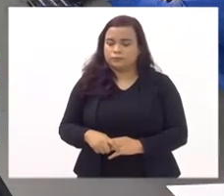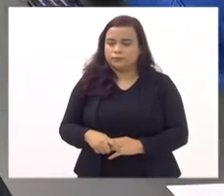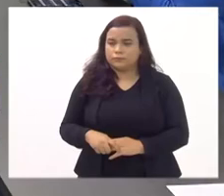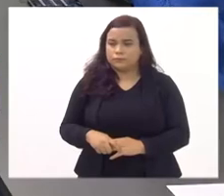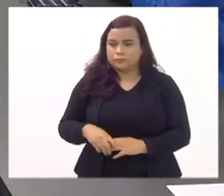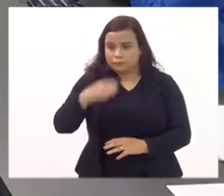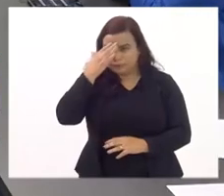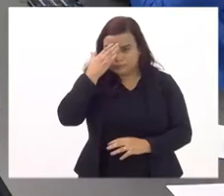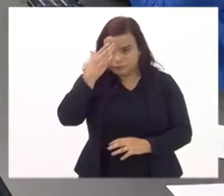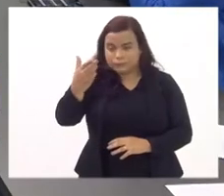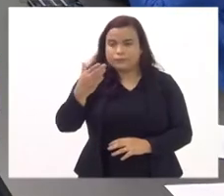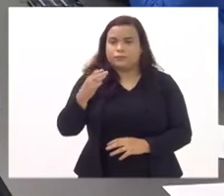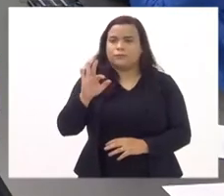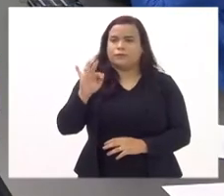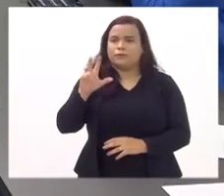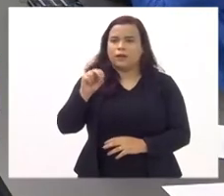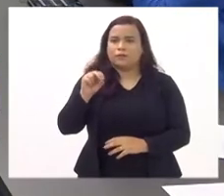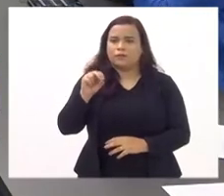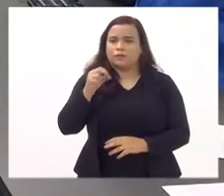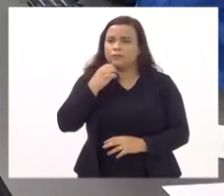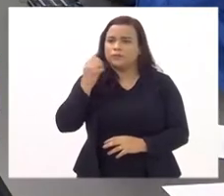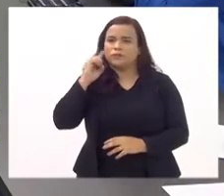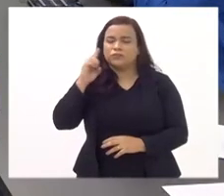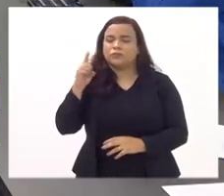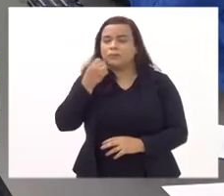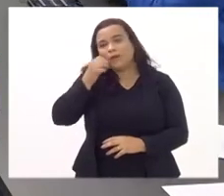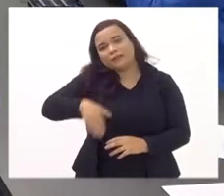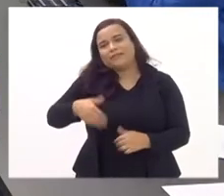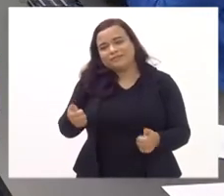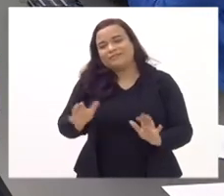Deputado Serafini, bom dia. Boa tarde, né?